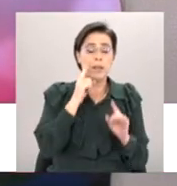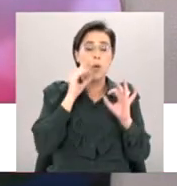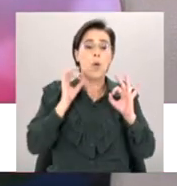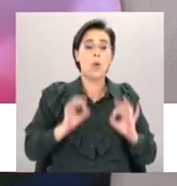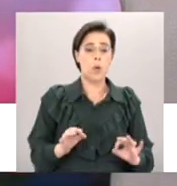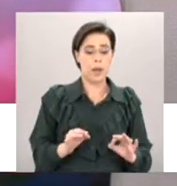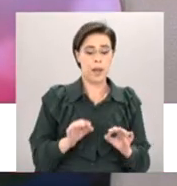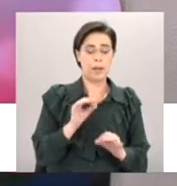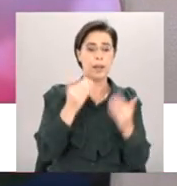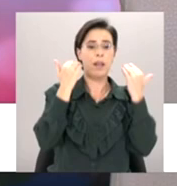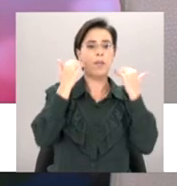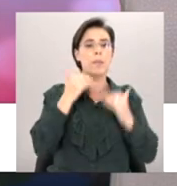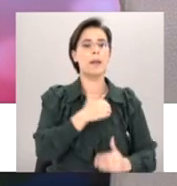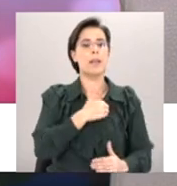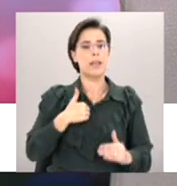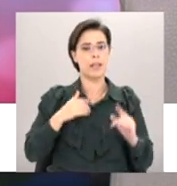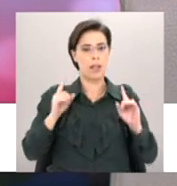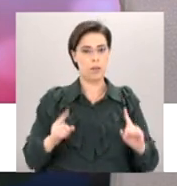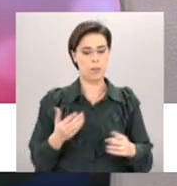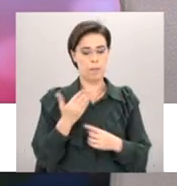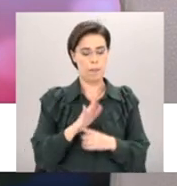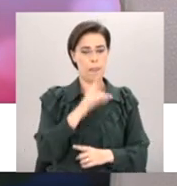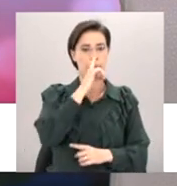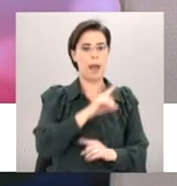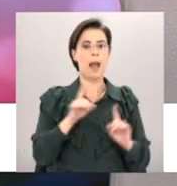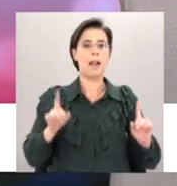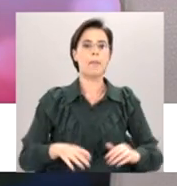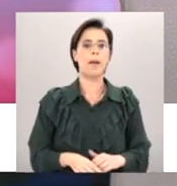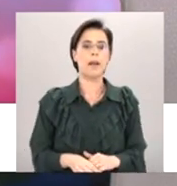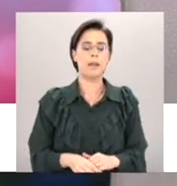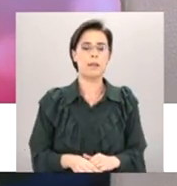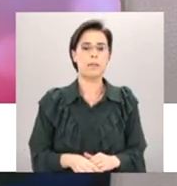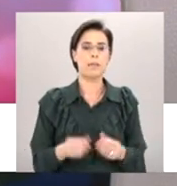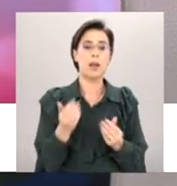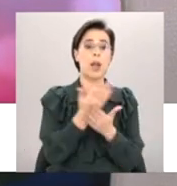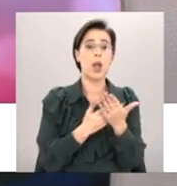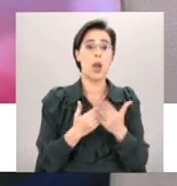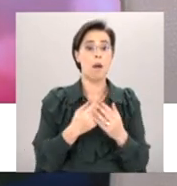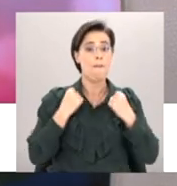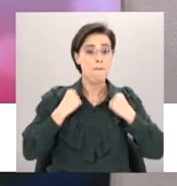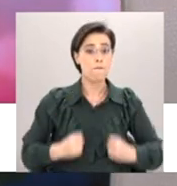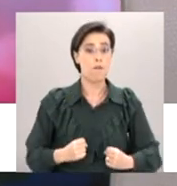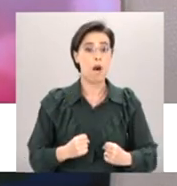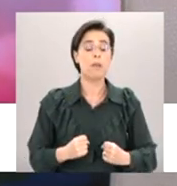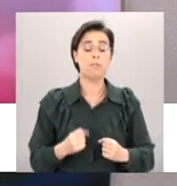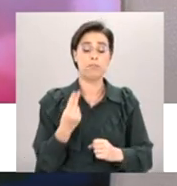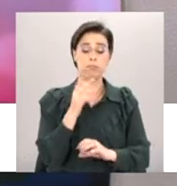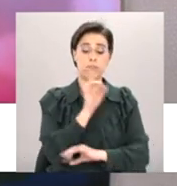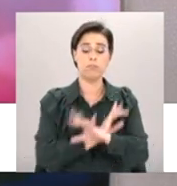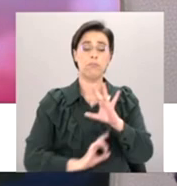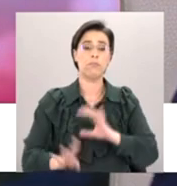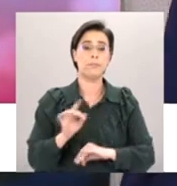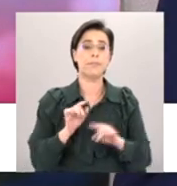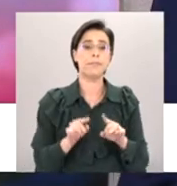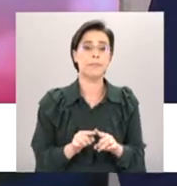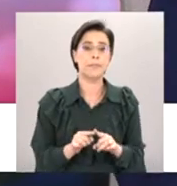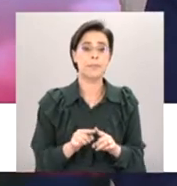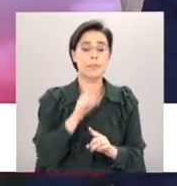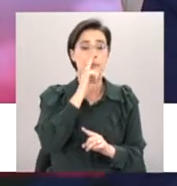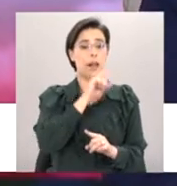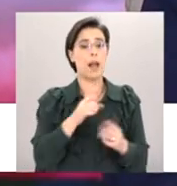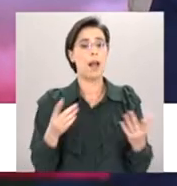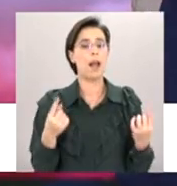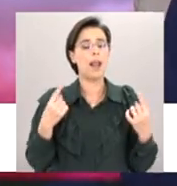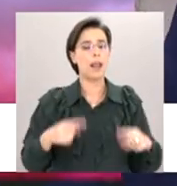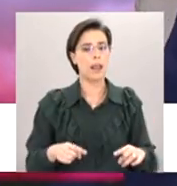cuidado os indicadores da saúde por exemplo na Alemanha que é economia mais forte da União Europeia a